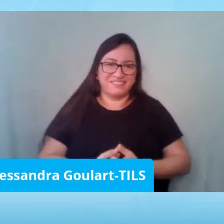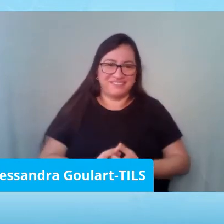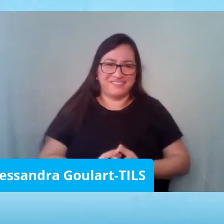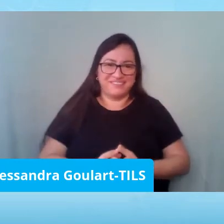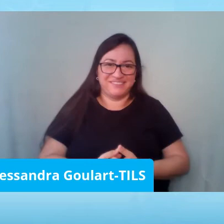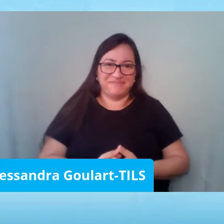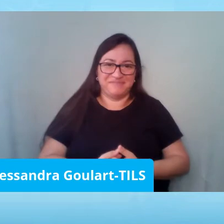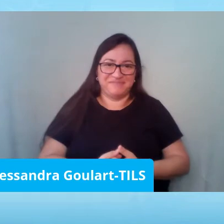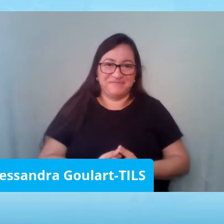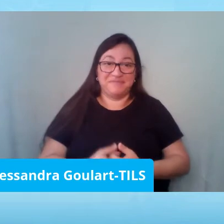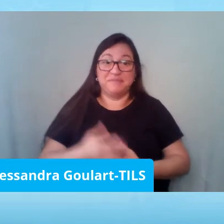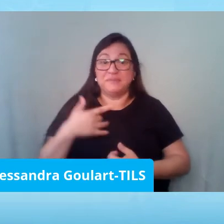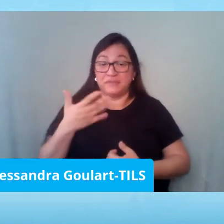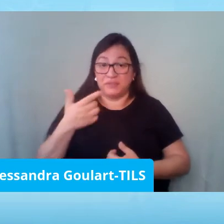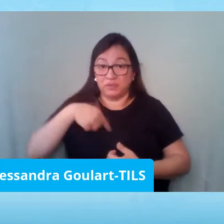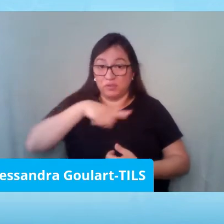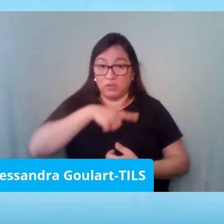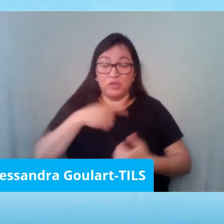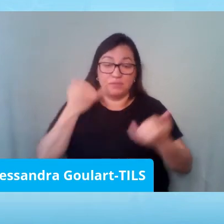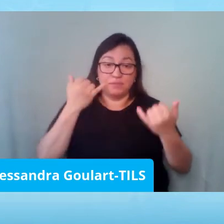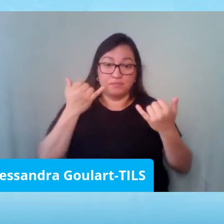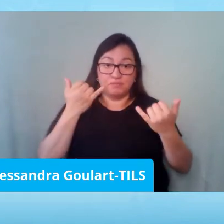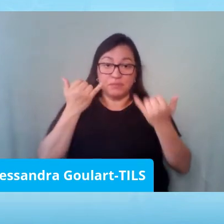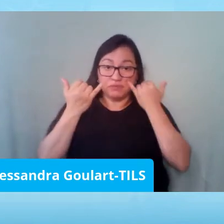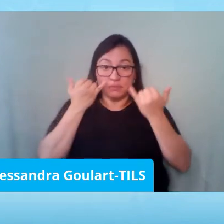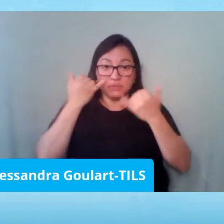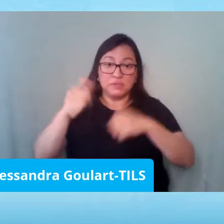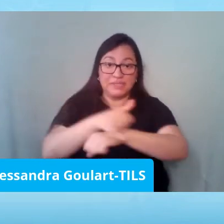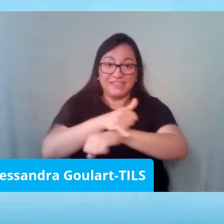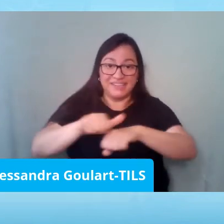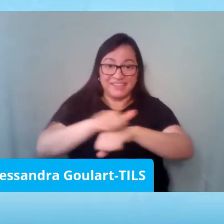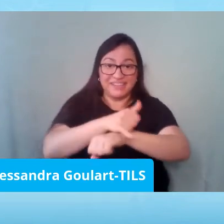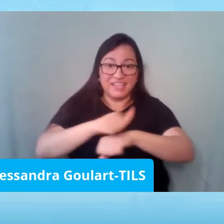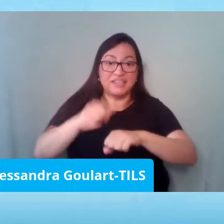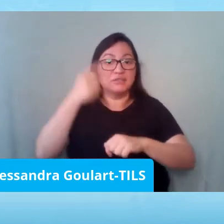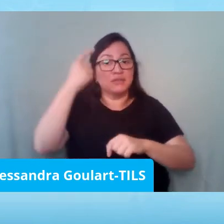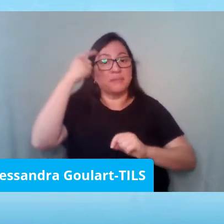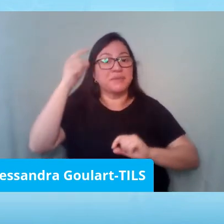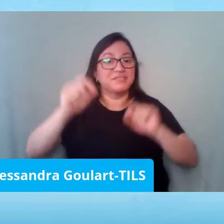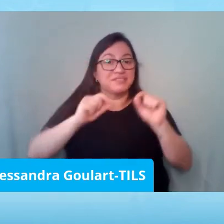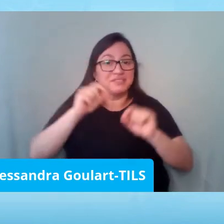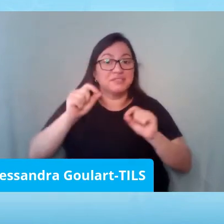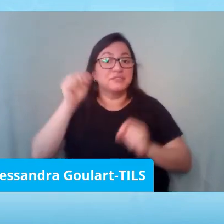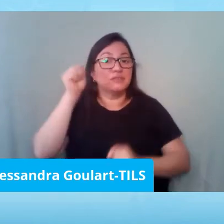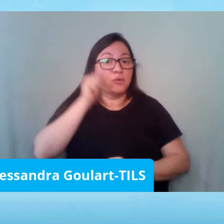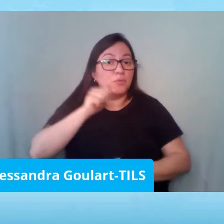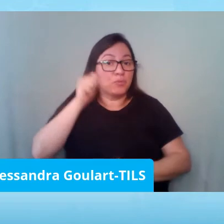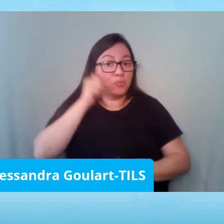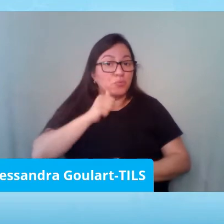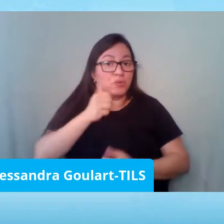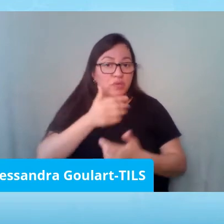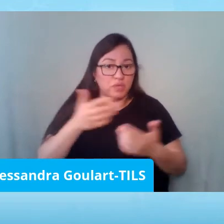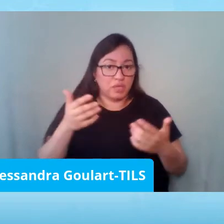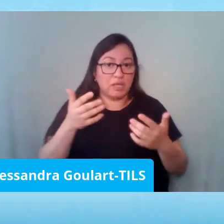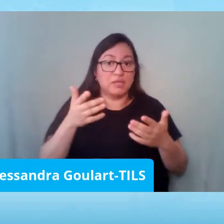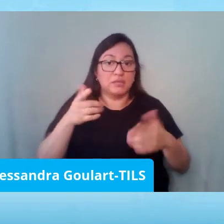A gente dividiu, então, essas estratégias pensando um pouco nas mulheres que estão em idade